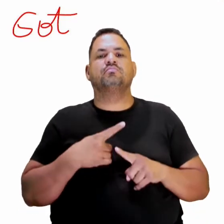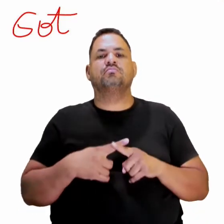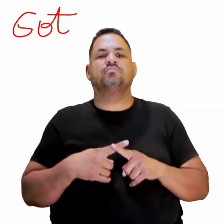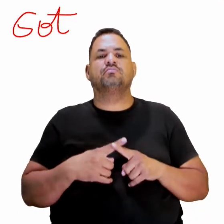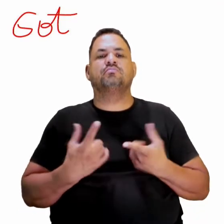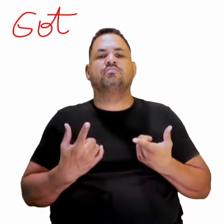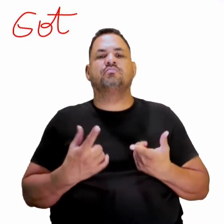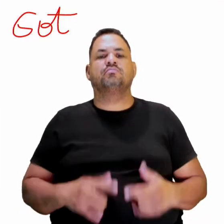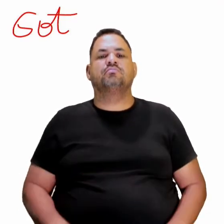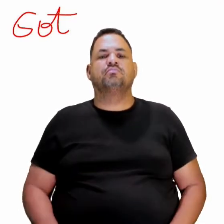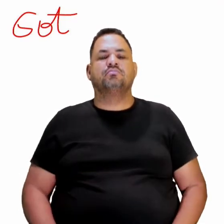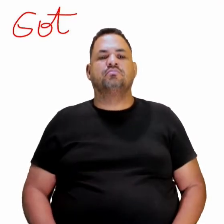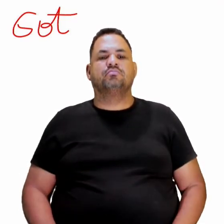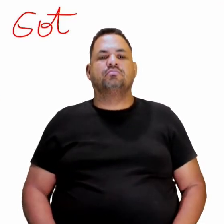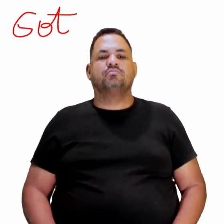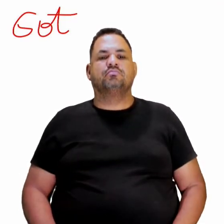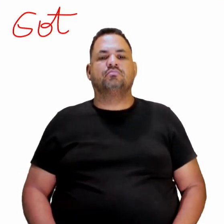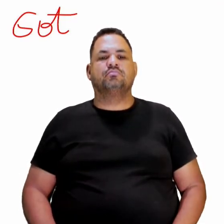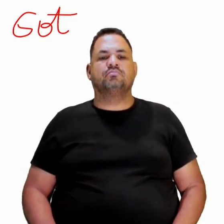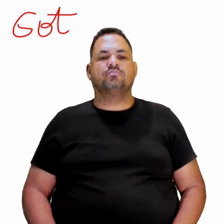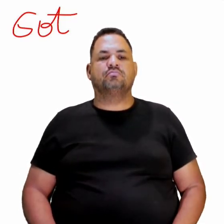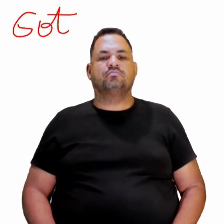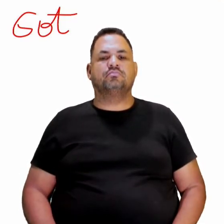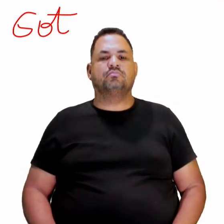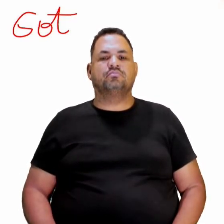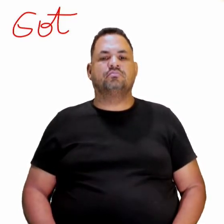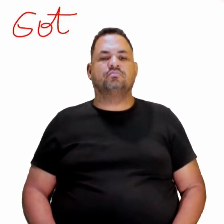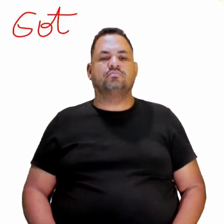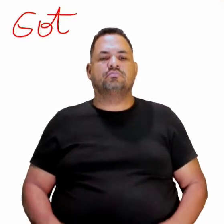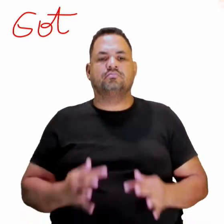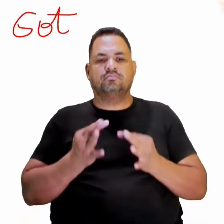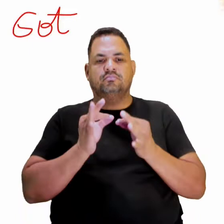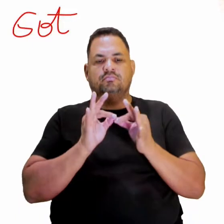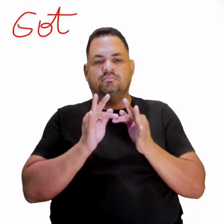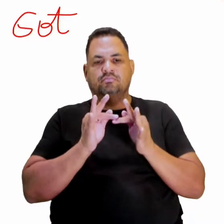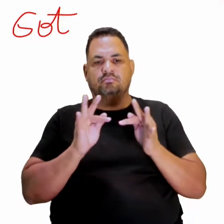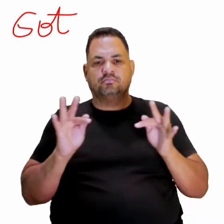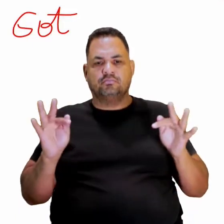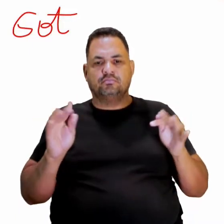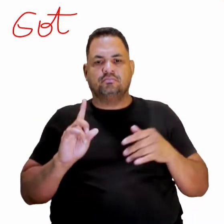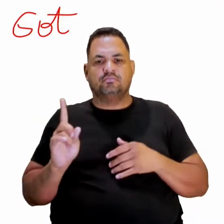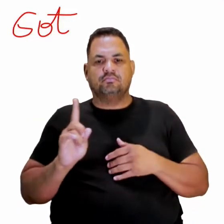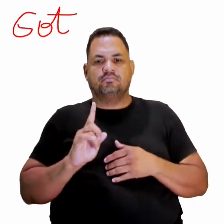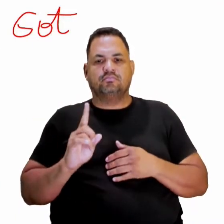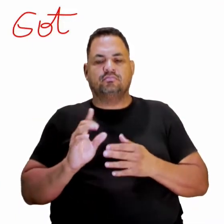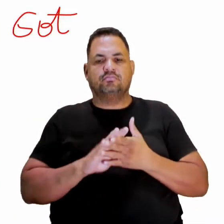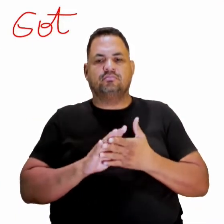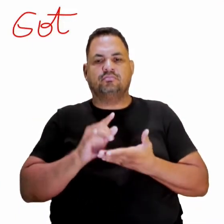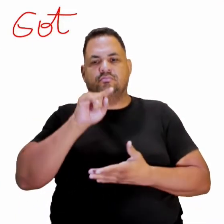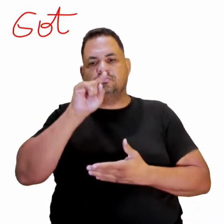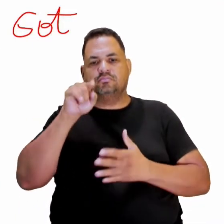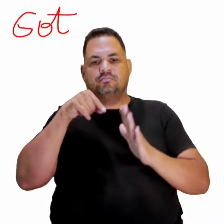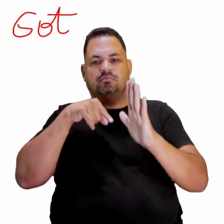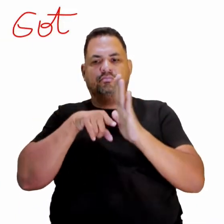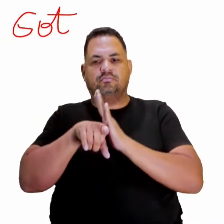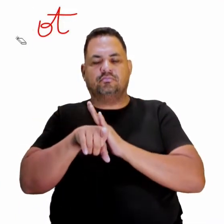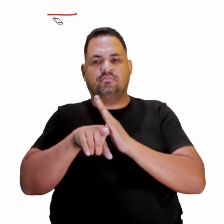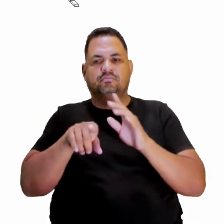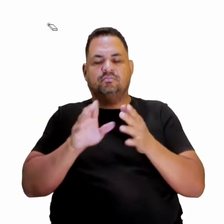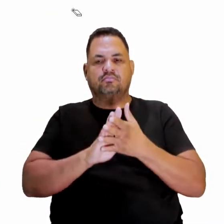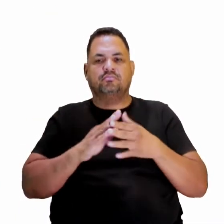que não vem no passado? Porque é assim, gente, olha só. Nas frases negativas e interrogativas, o